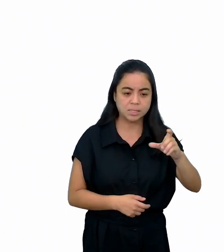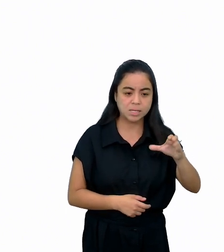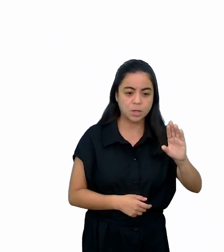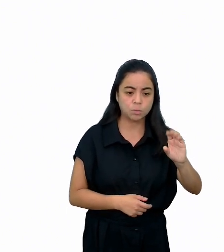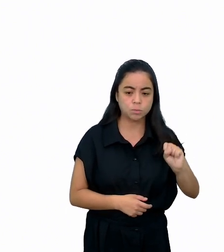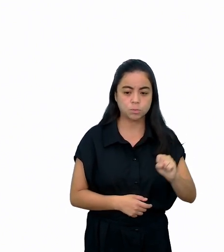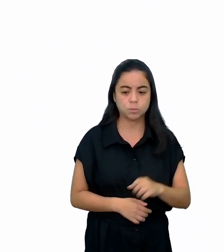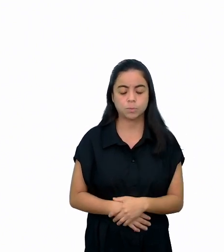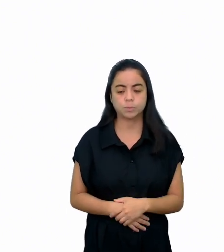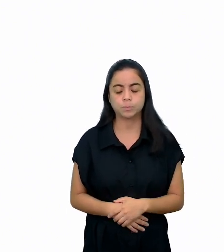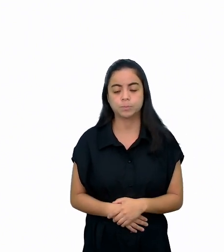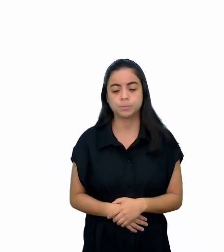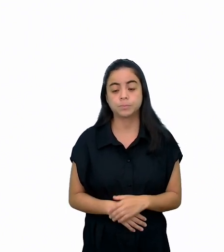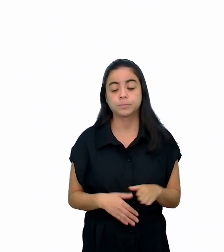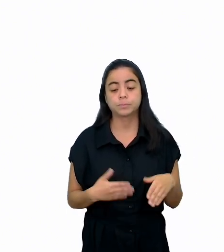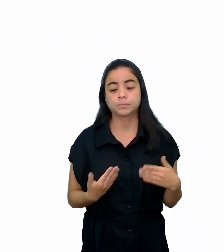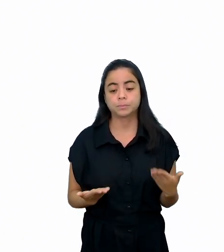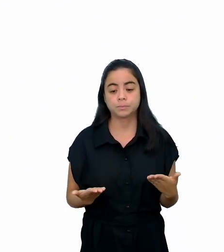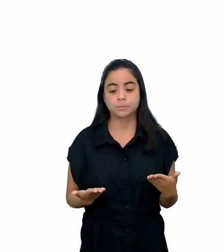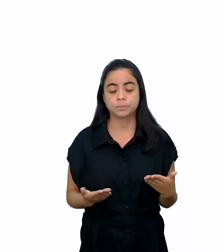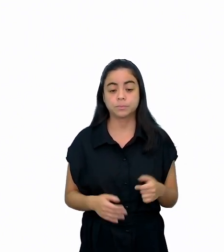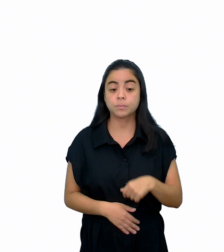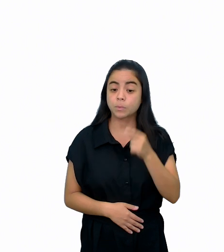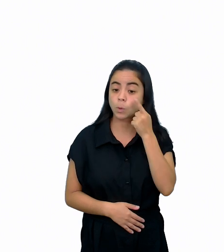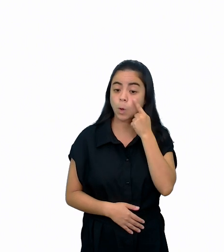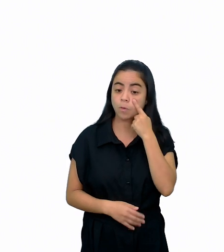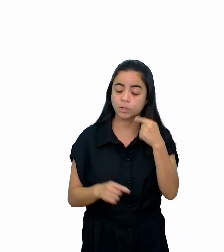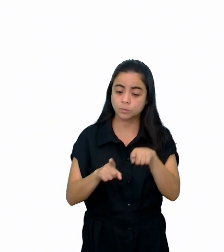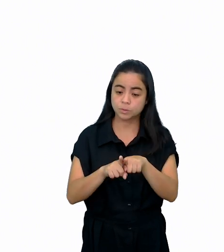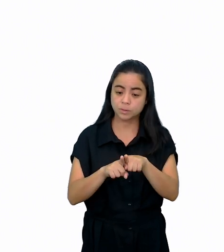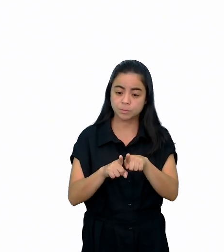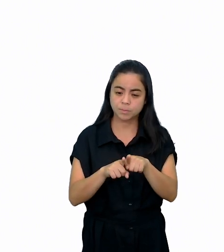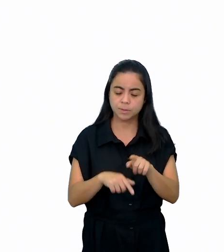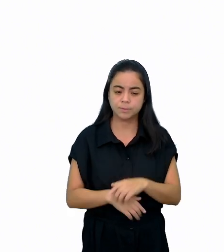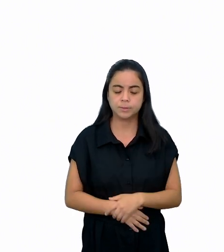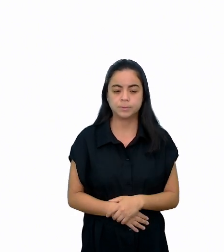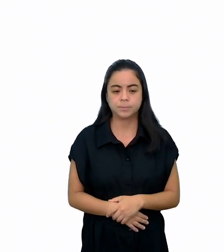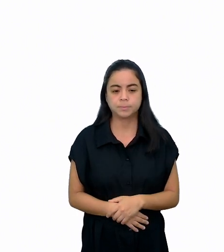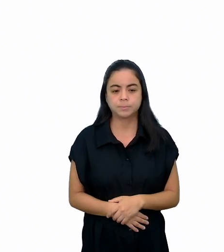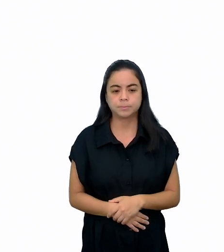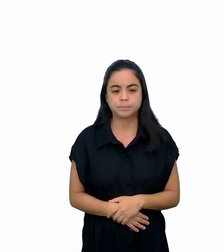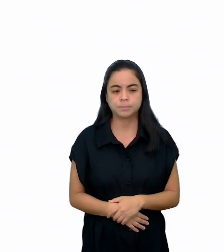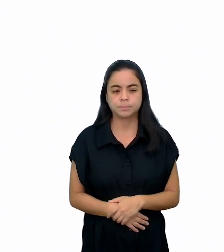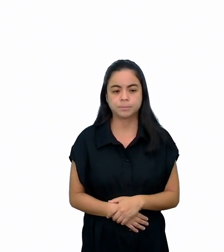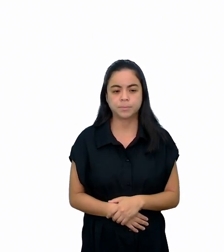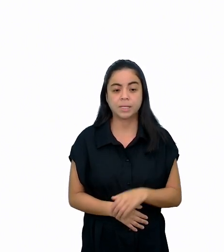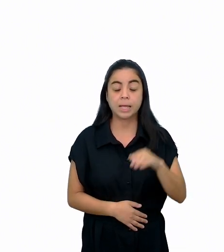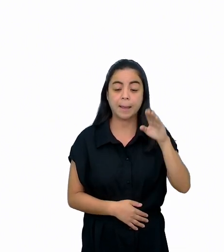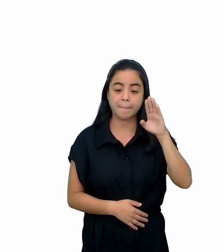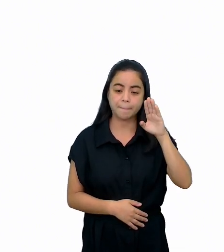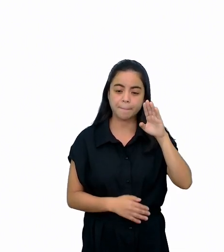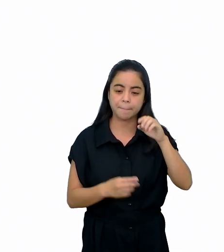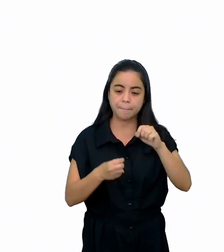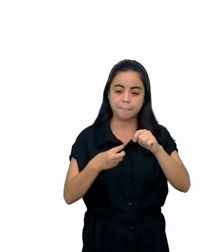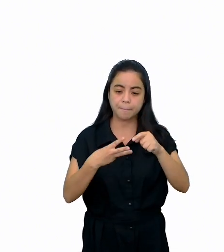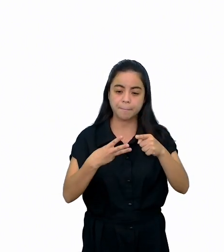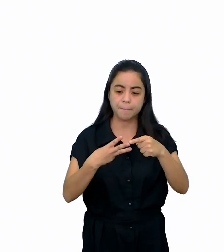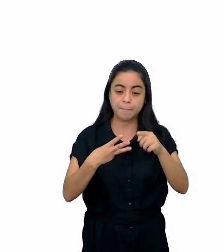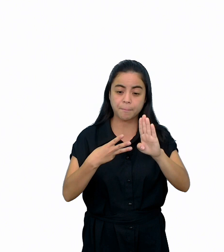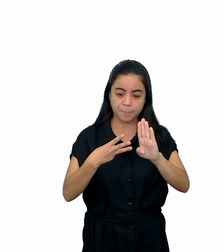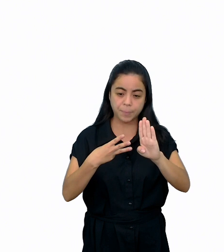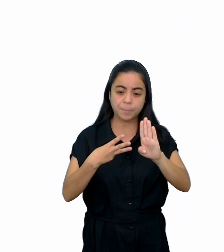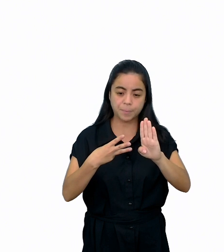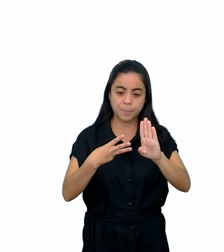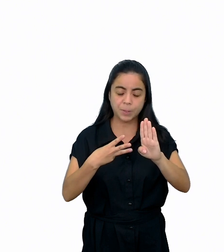né? E vejam aí que no item B, que